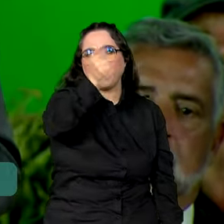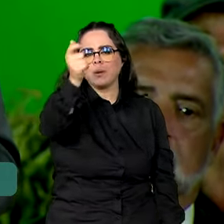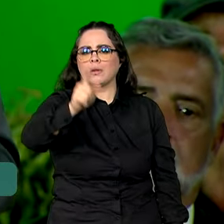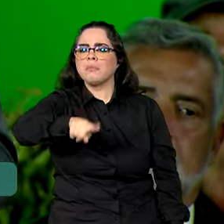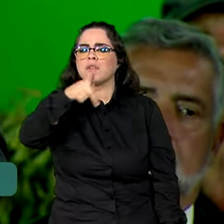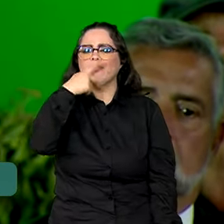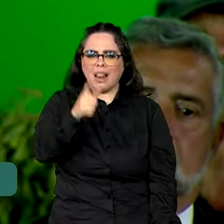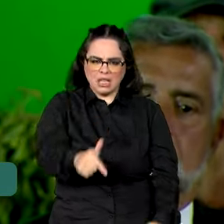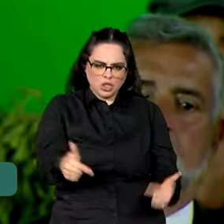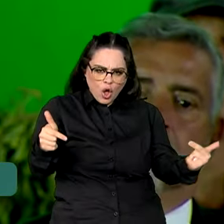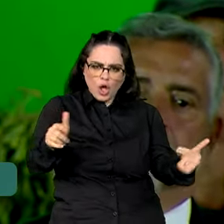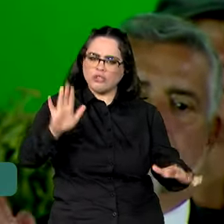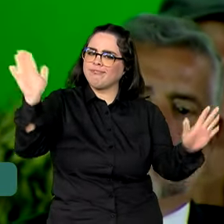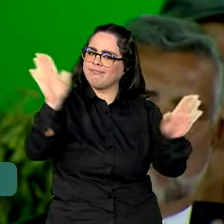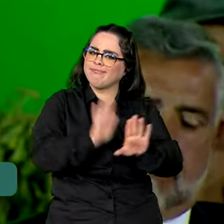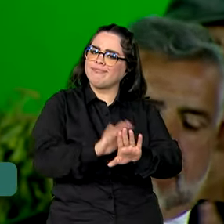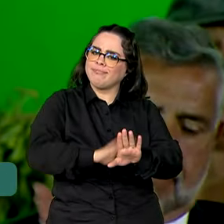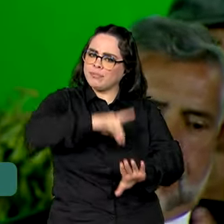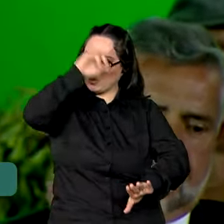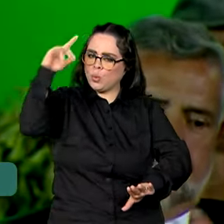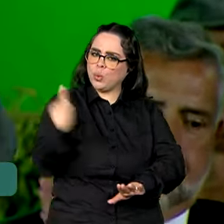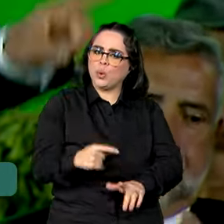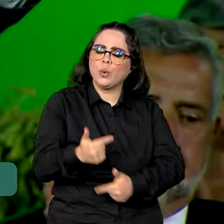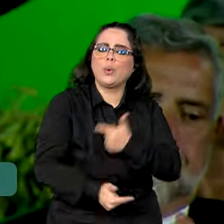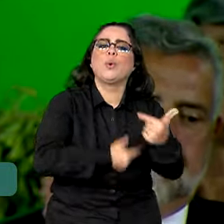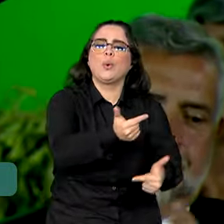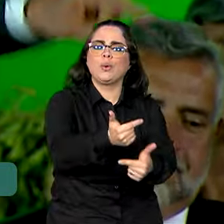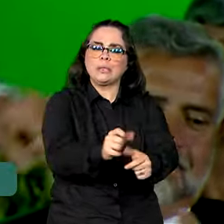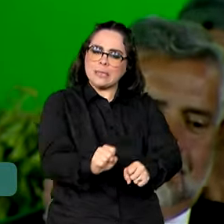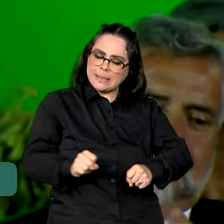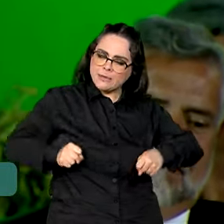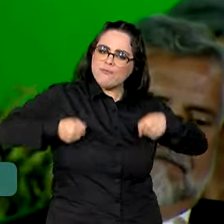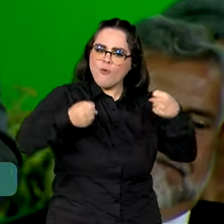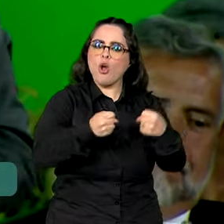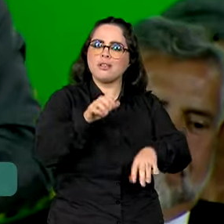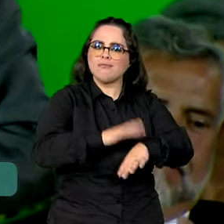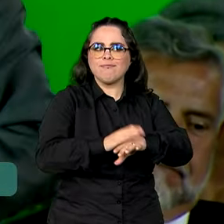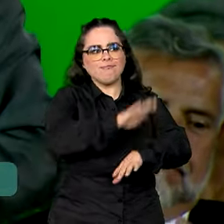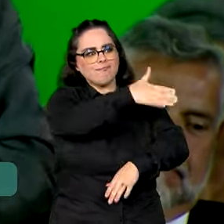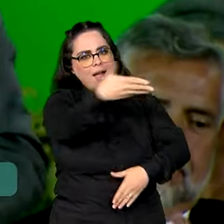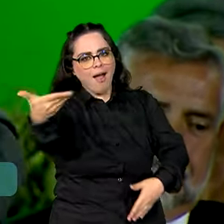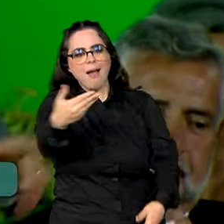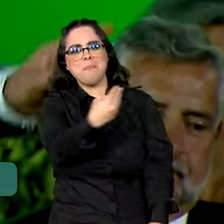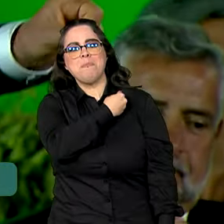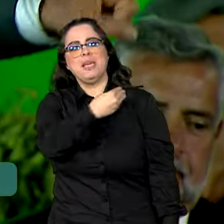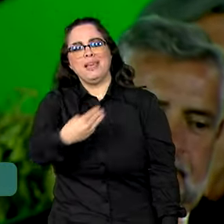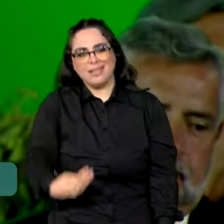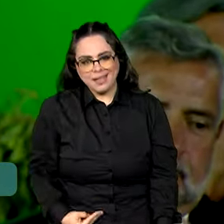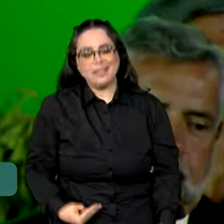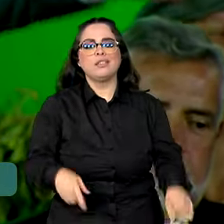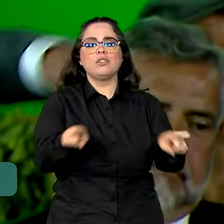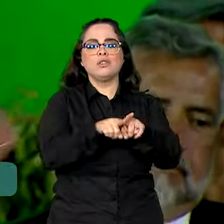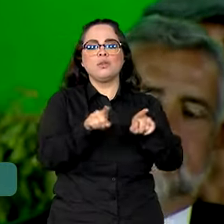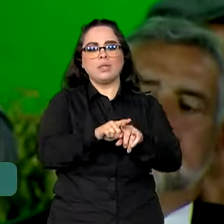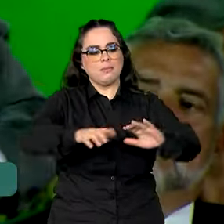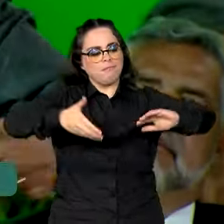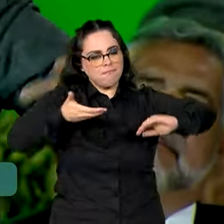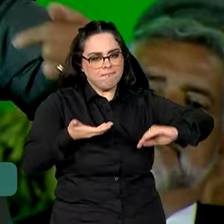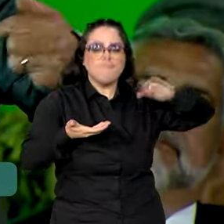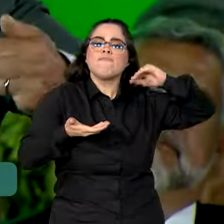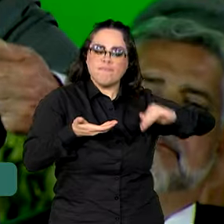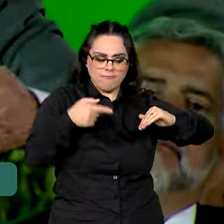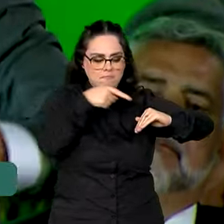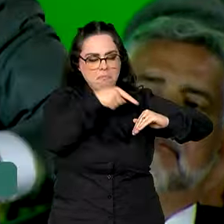dizem que é sorte. Eu digo que é muito trabalho, é muita dedicação desses ministros, foi muita competência da Câmara e do